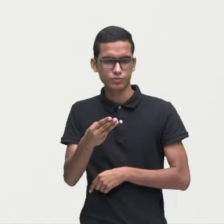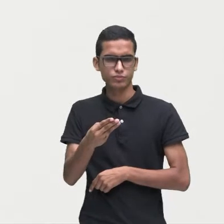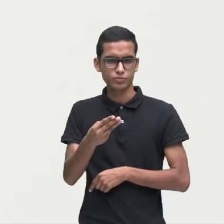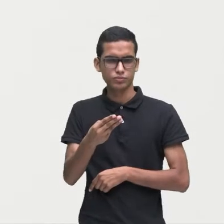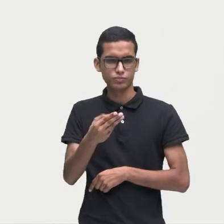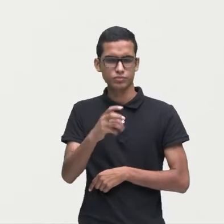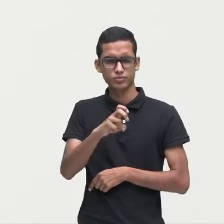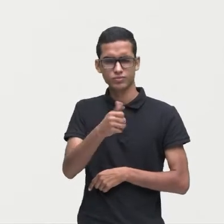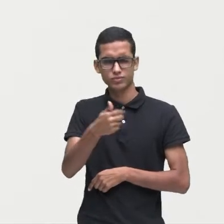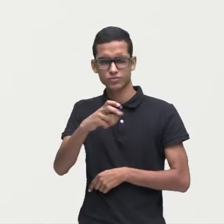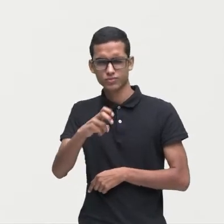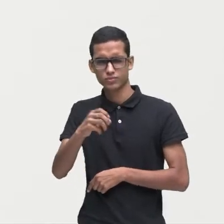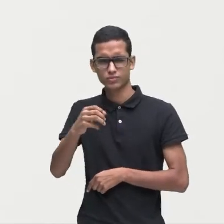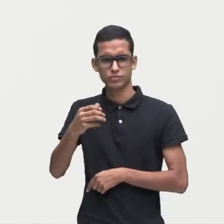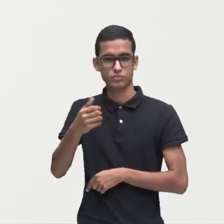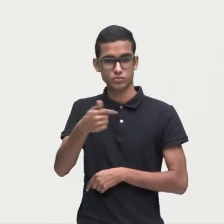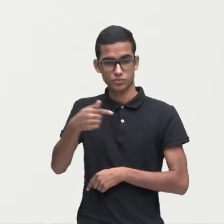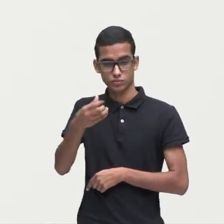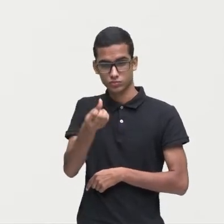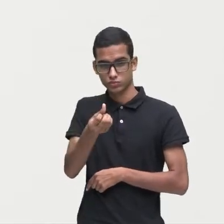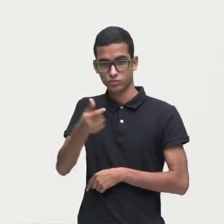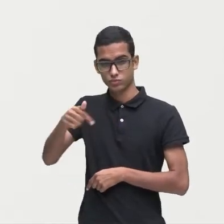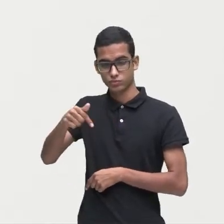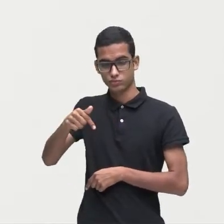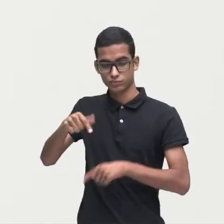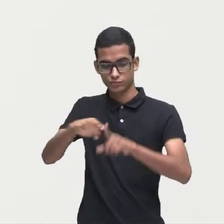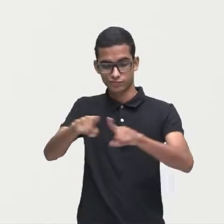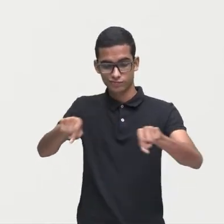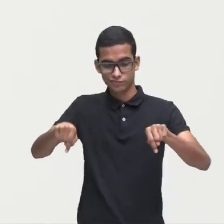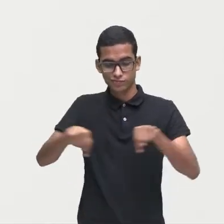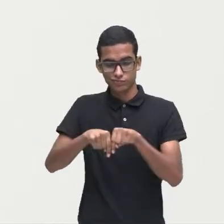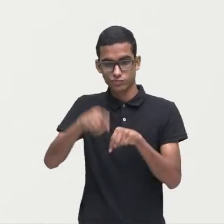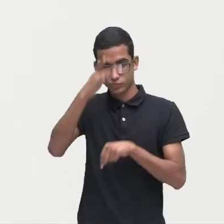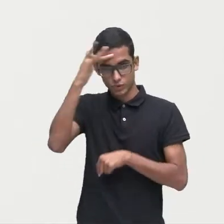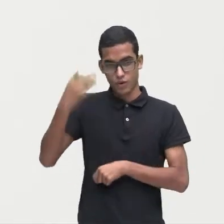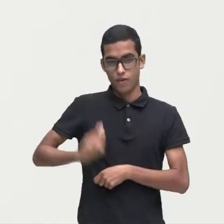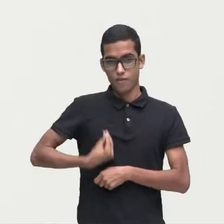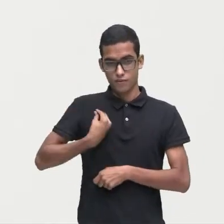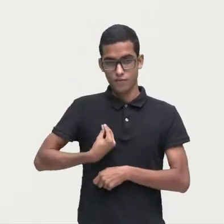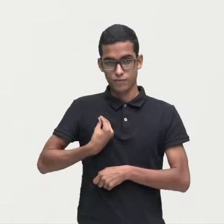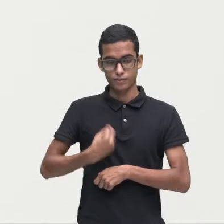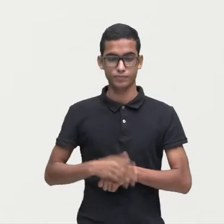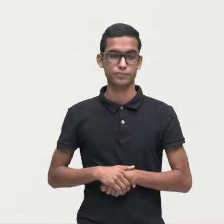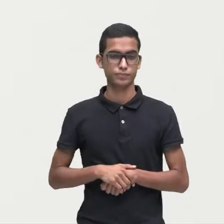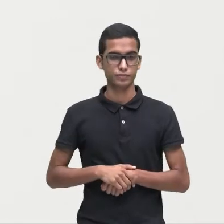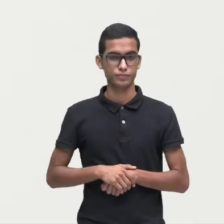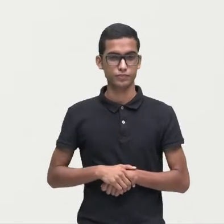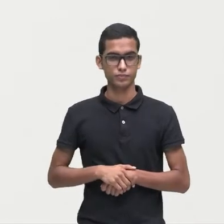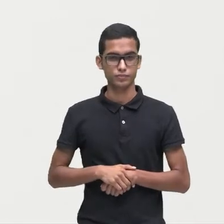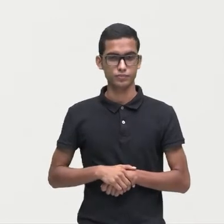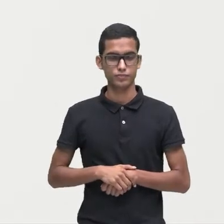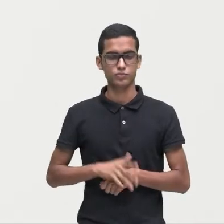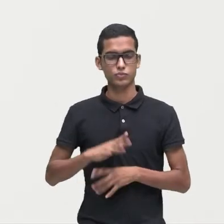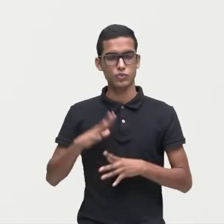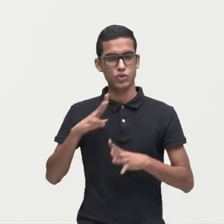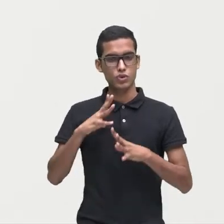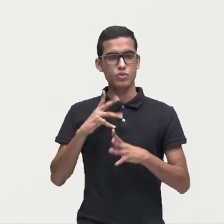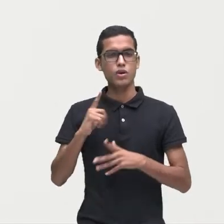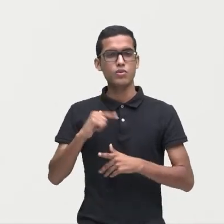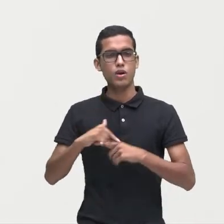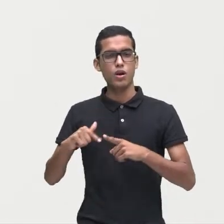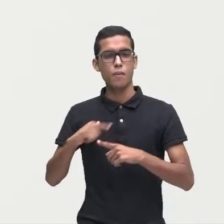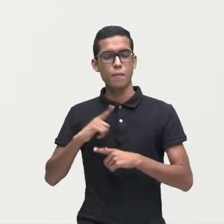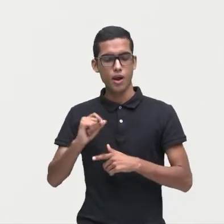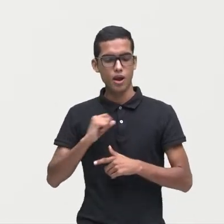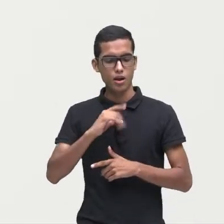8.515.767 quilômetros quadrados. A gente pega o valor total da população e